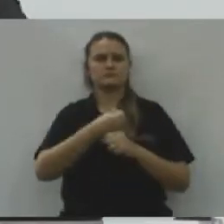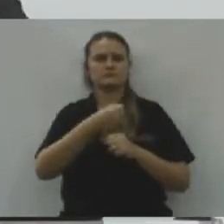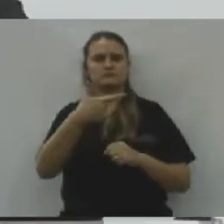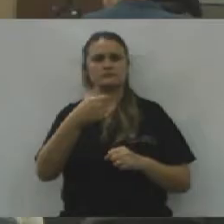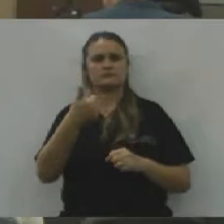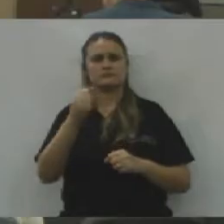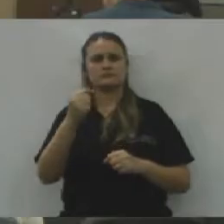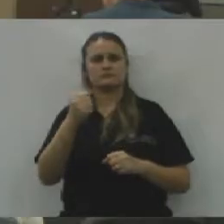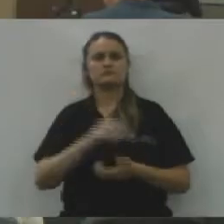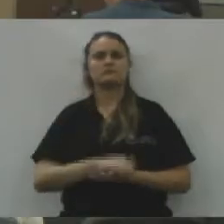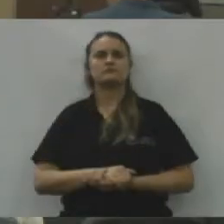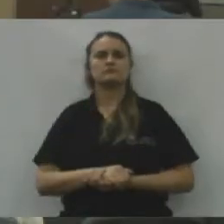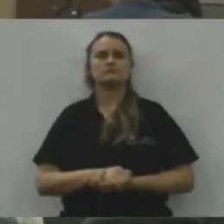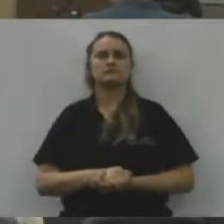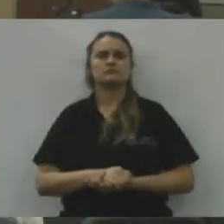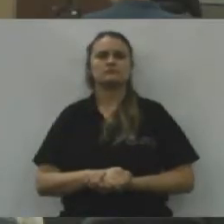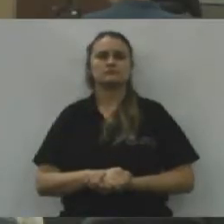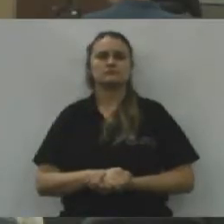6/2018.